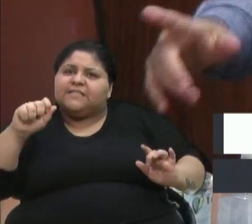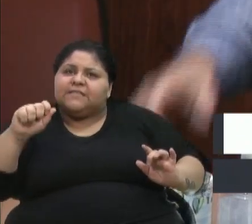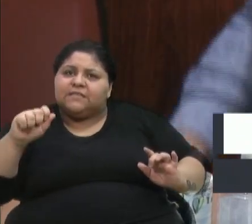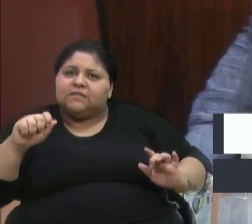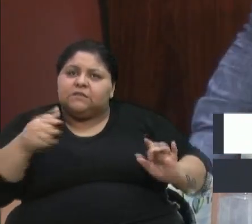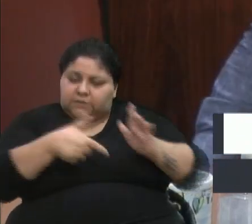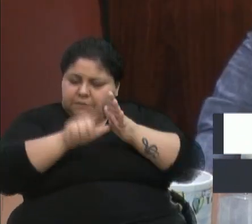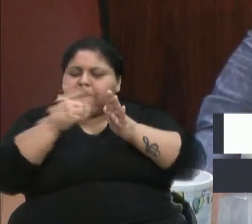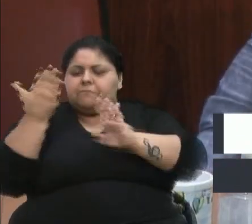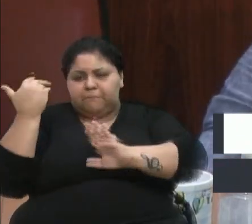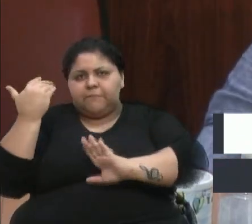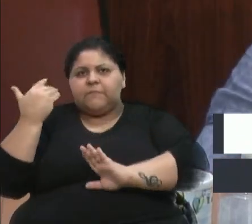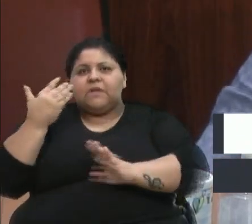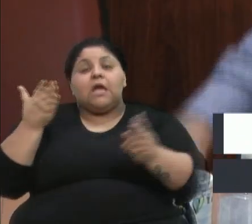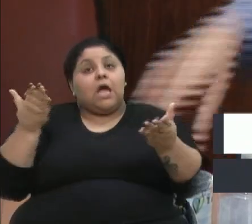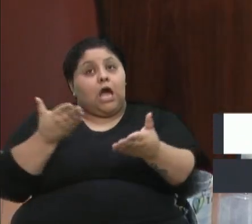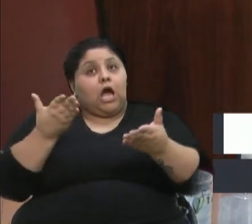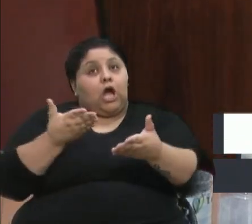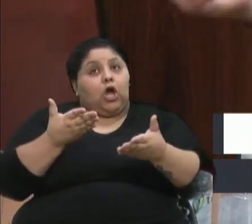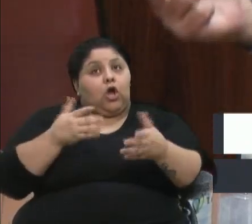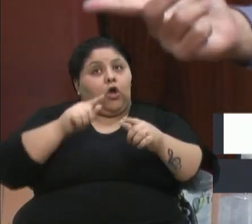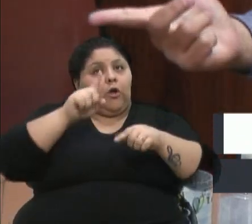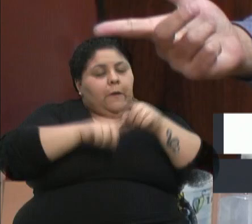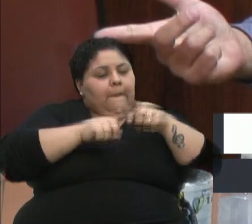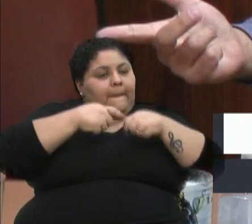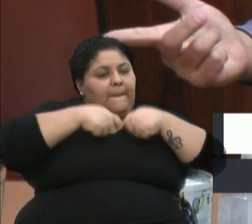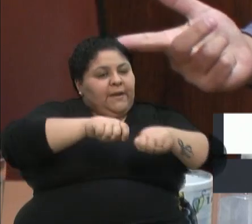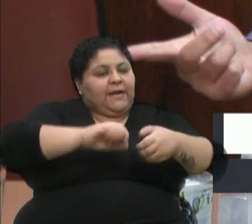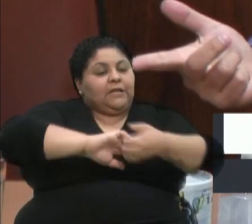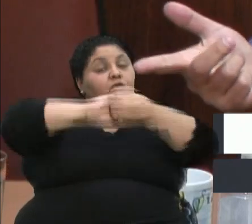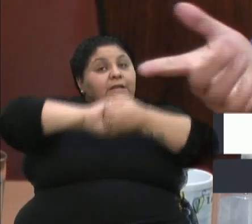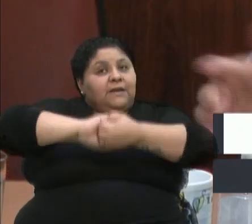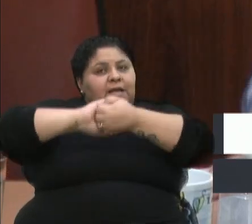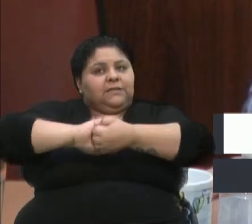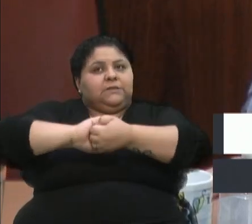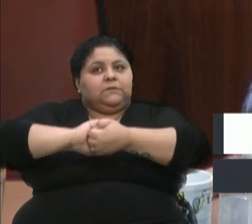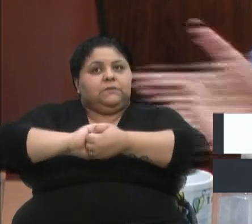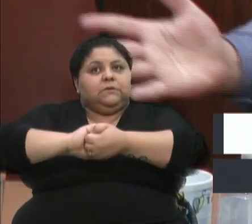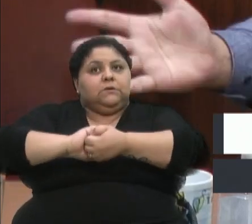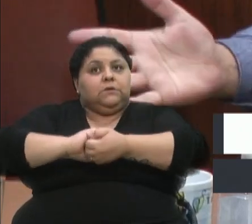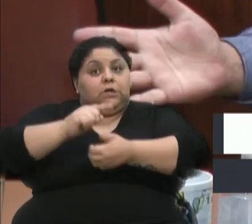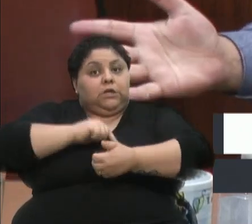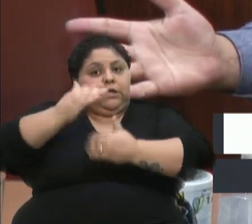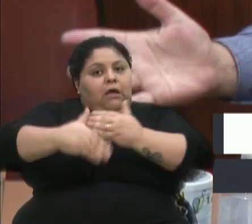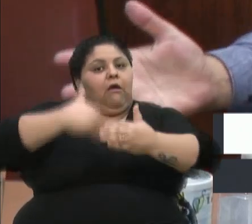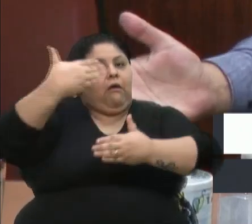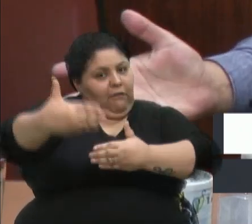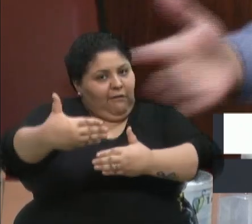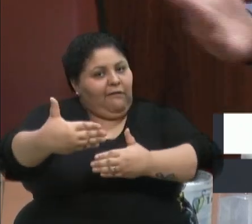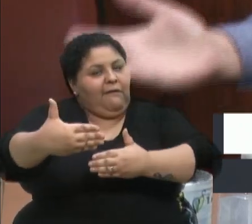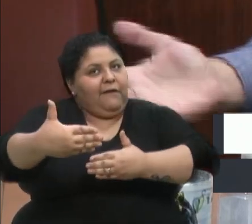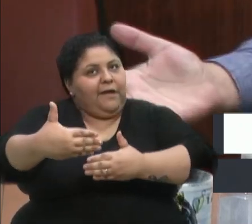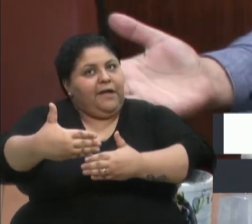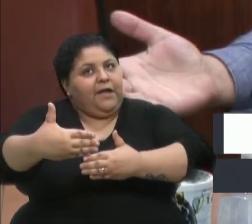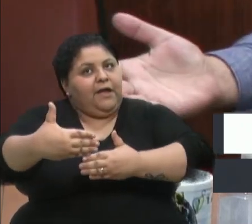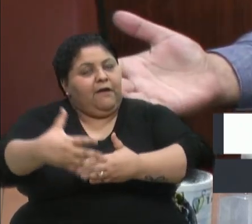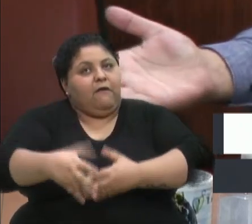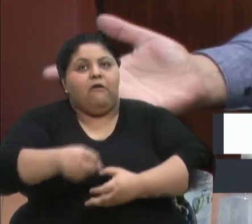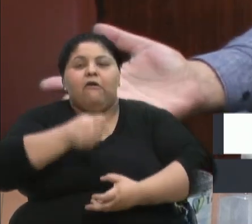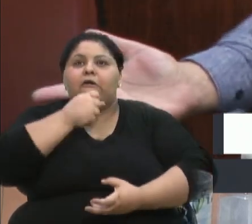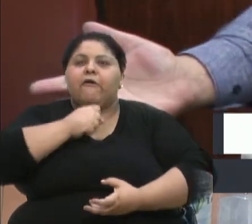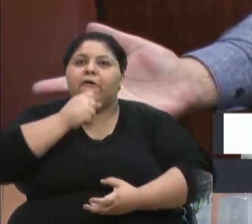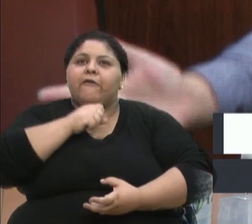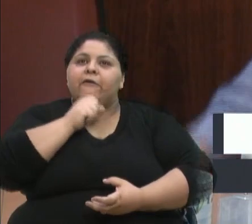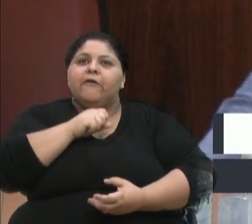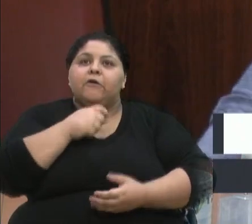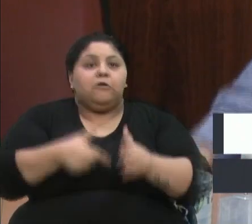antigo, Andreassa agora, né? Deve ter alguém lá na frente do Andreassa, falando com os idosos que vão comprar agora, porque, do contrário,